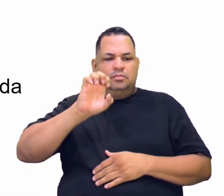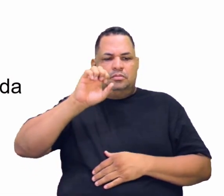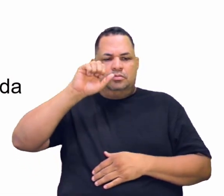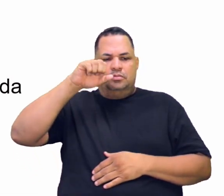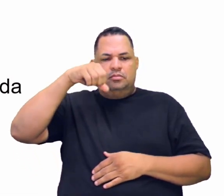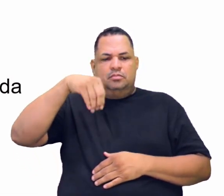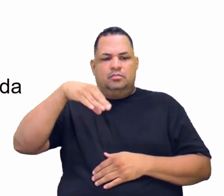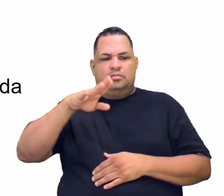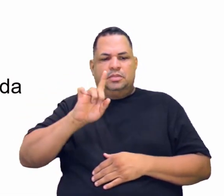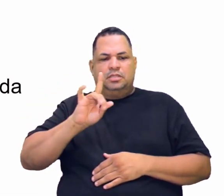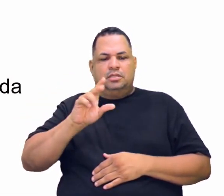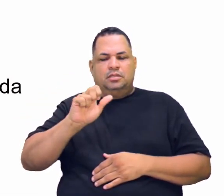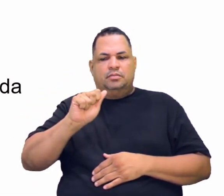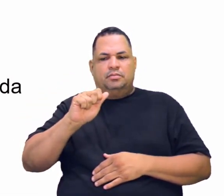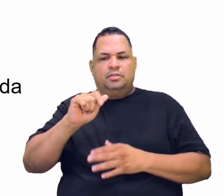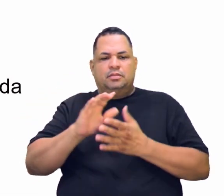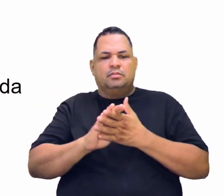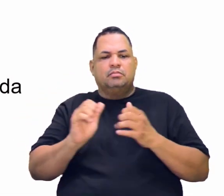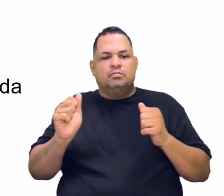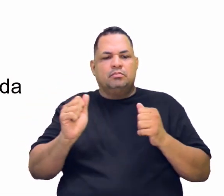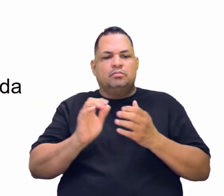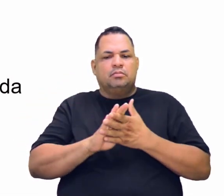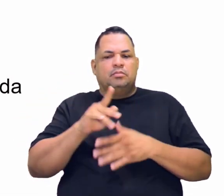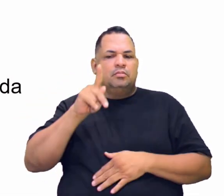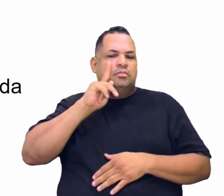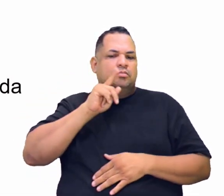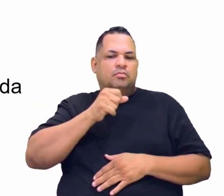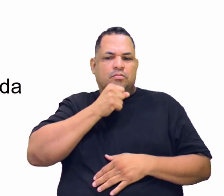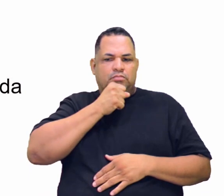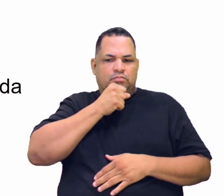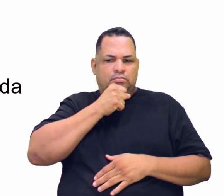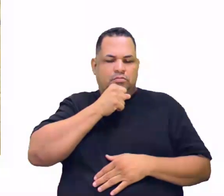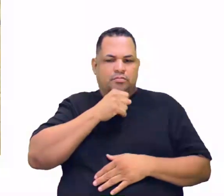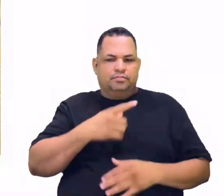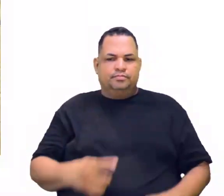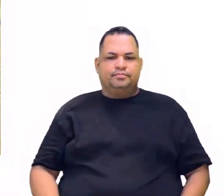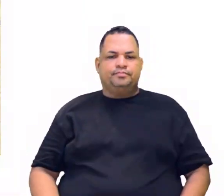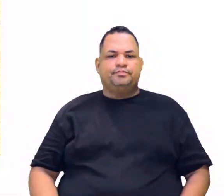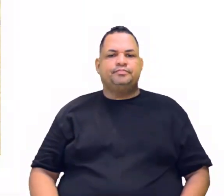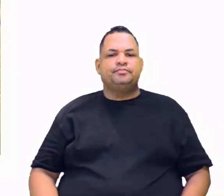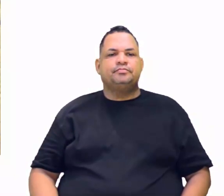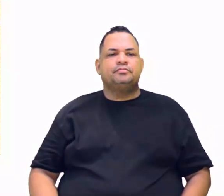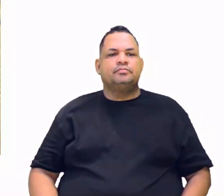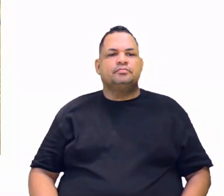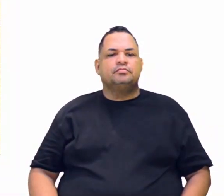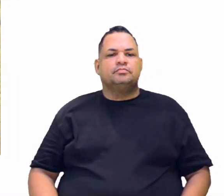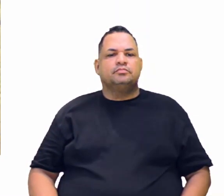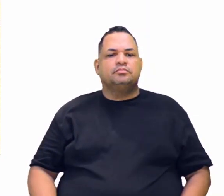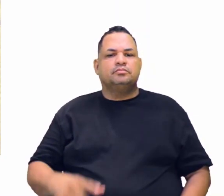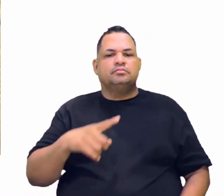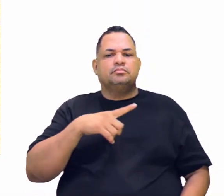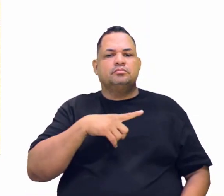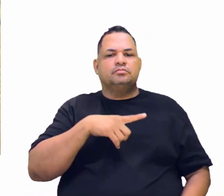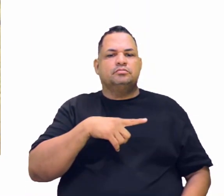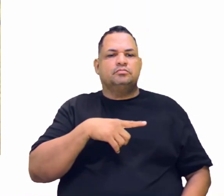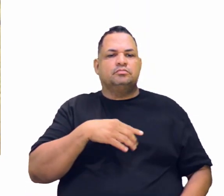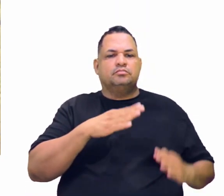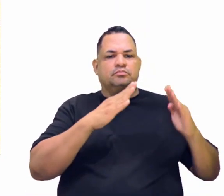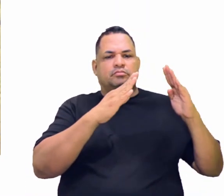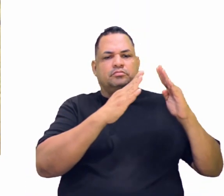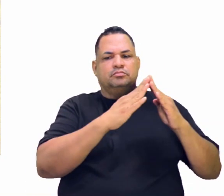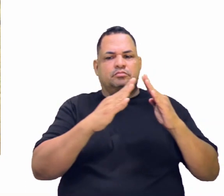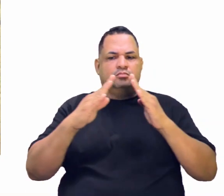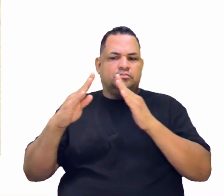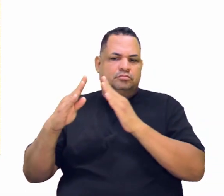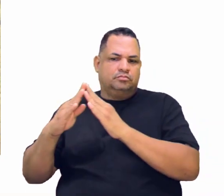Porto Velho. Os Caçupá. Aqui vocês observam a aldeia Caripuna, no rio Jaci,